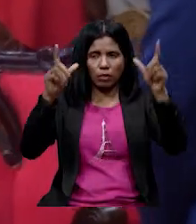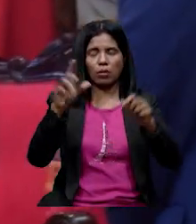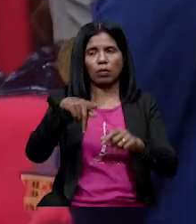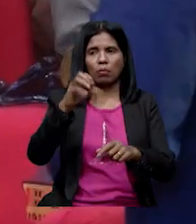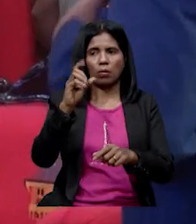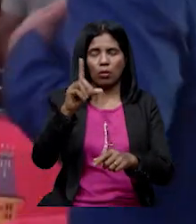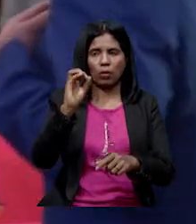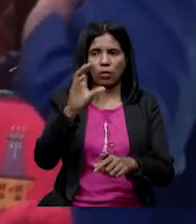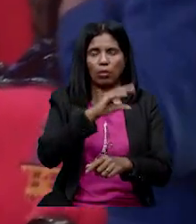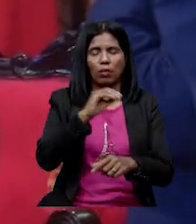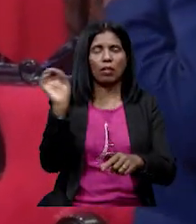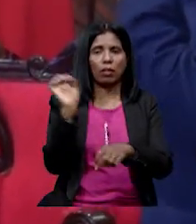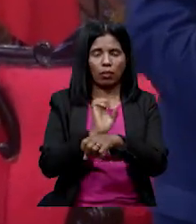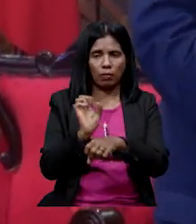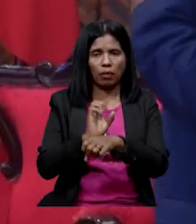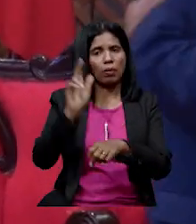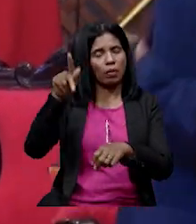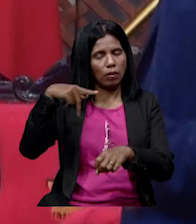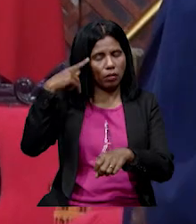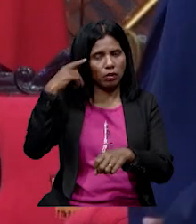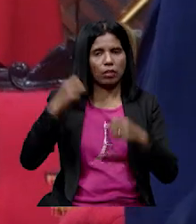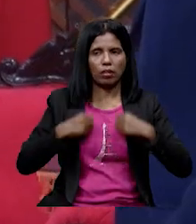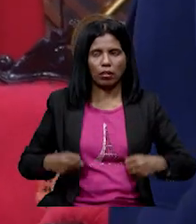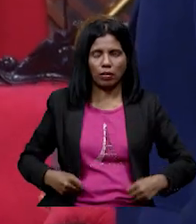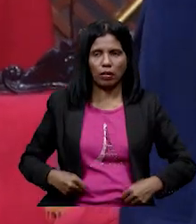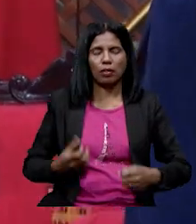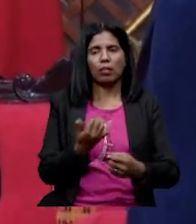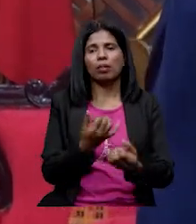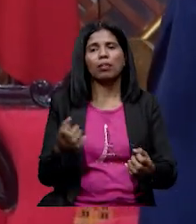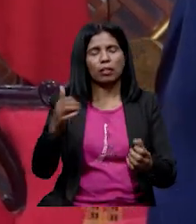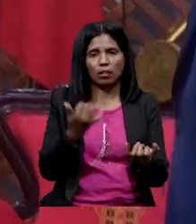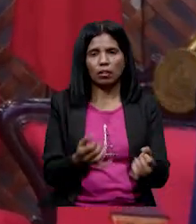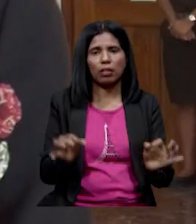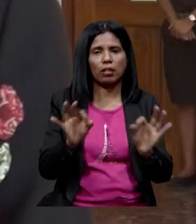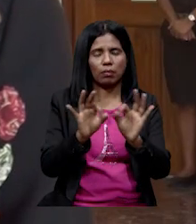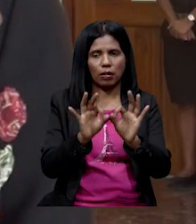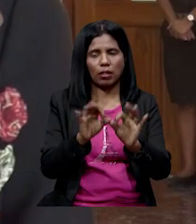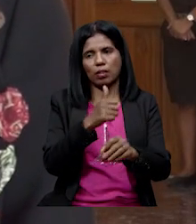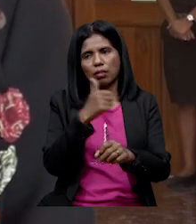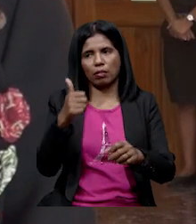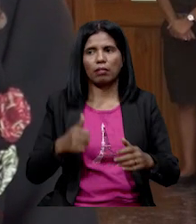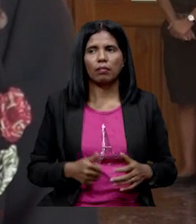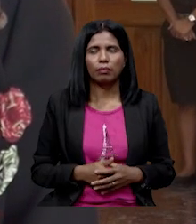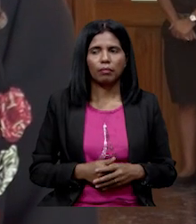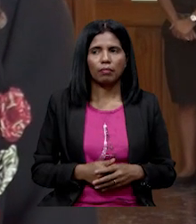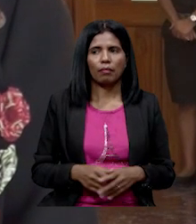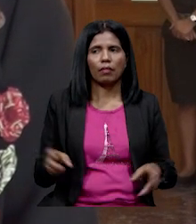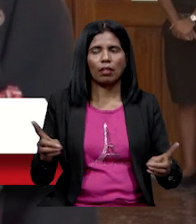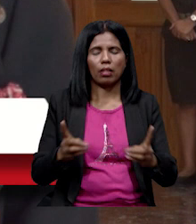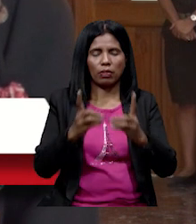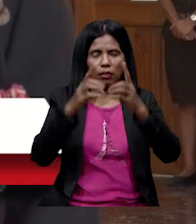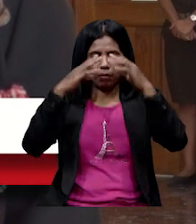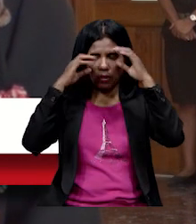setor política, economia, saúde, no setor prioridade, se era selectan. Ramos Horta é senhor presidente of